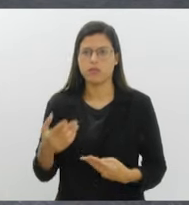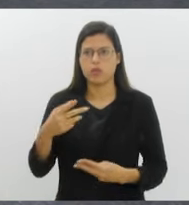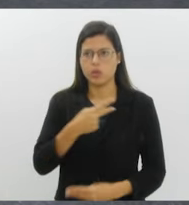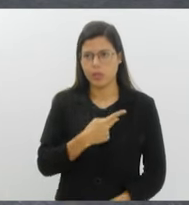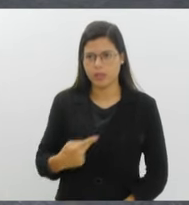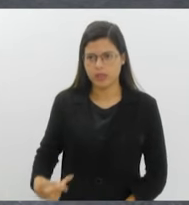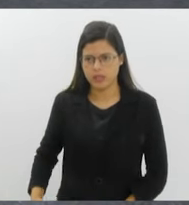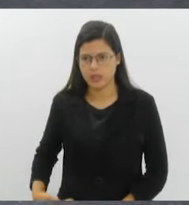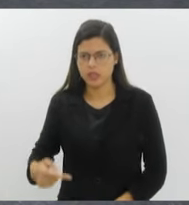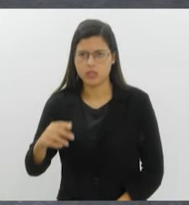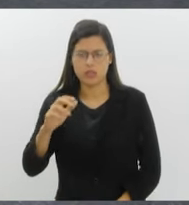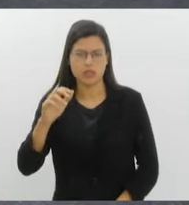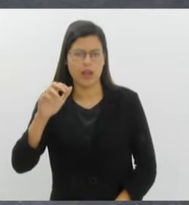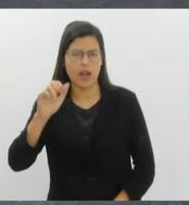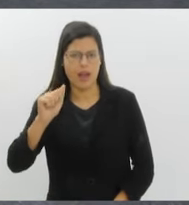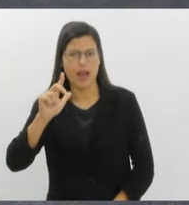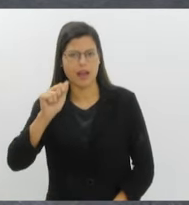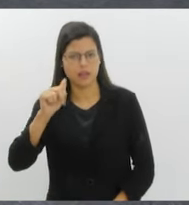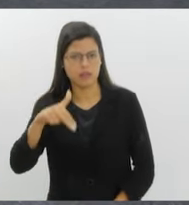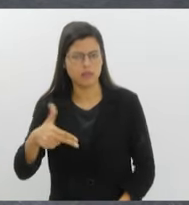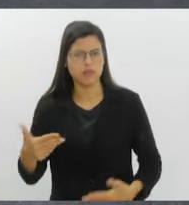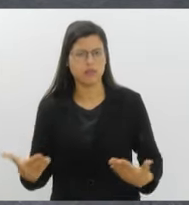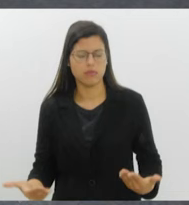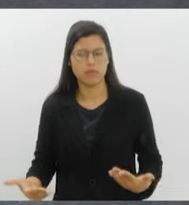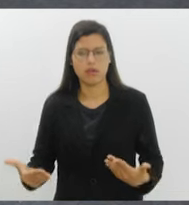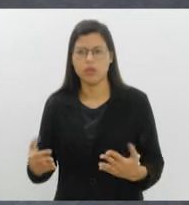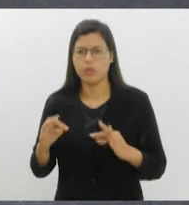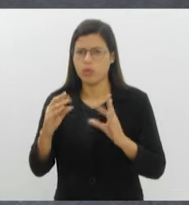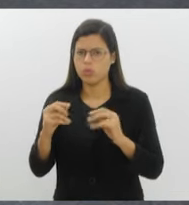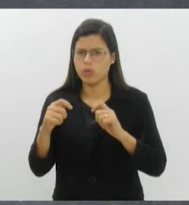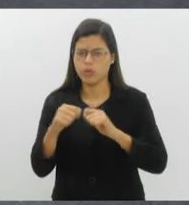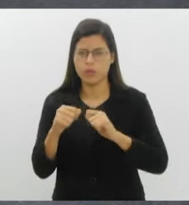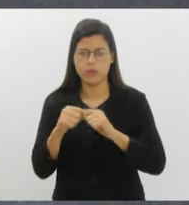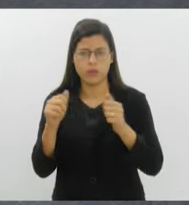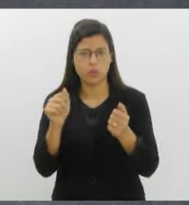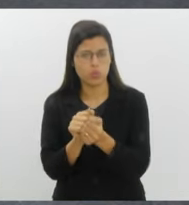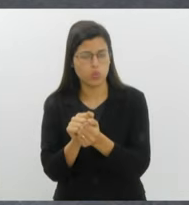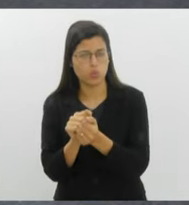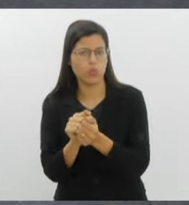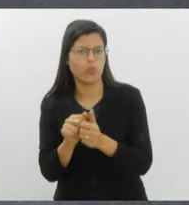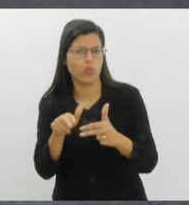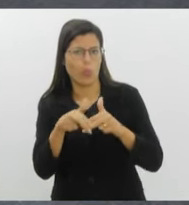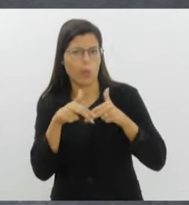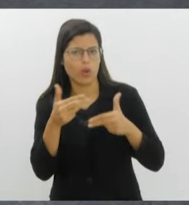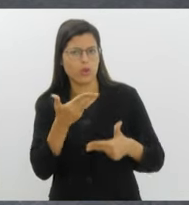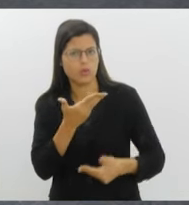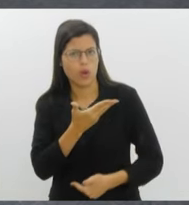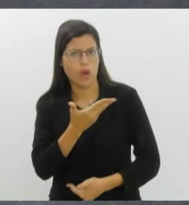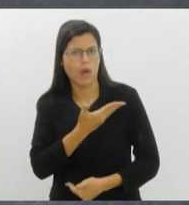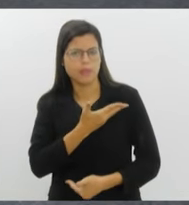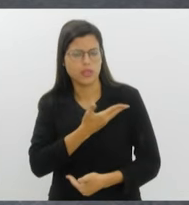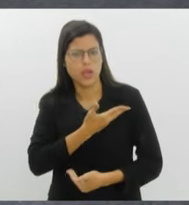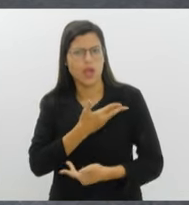deputado Alan Lopes, de tudo que a gente tem feito em comunhão, não só por conta da nossa amizade e boa relação pessoal,